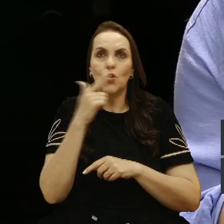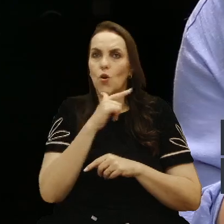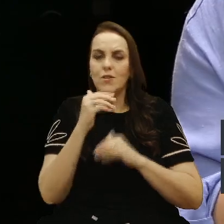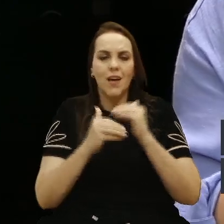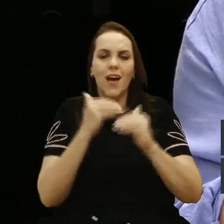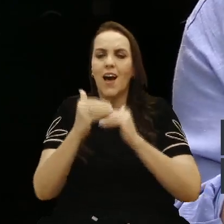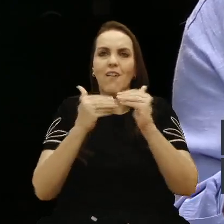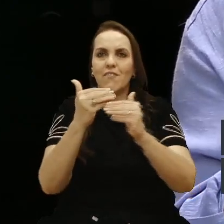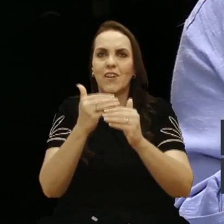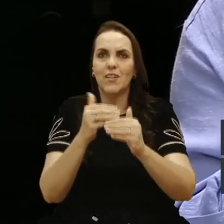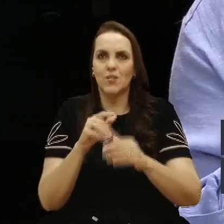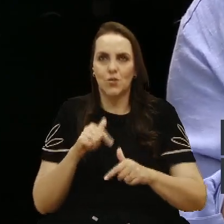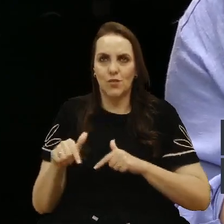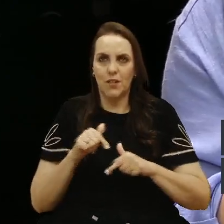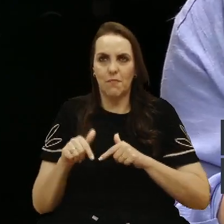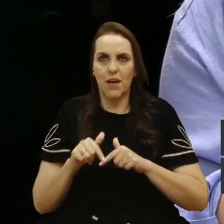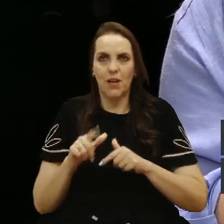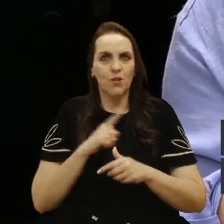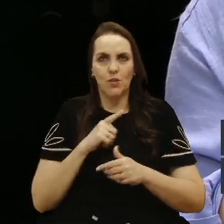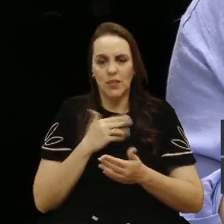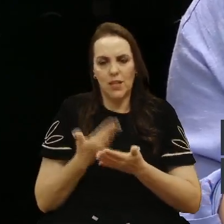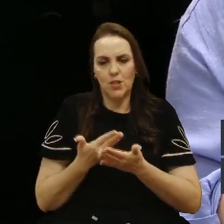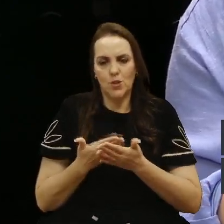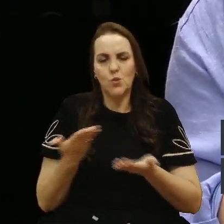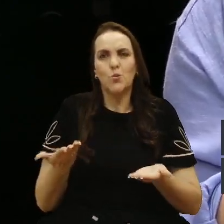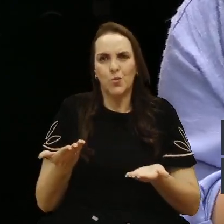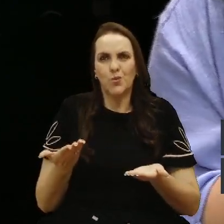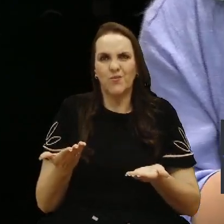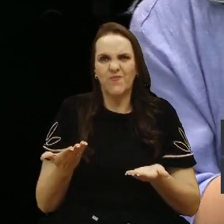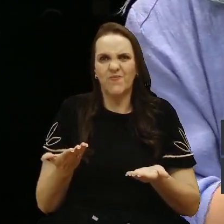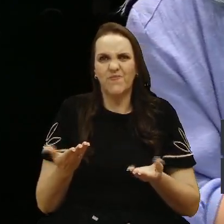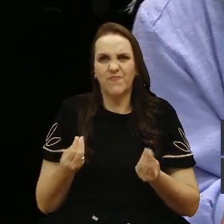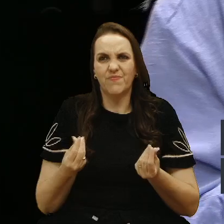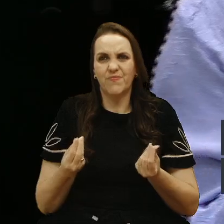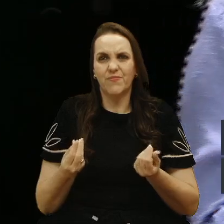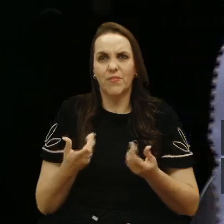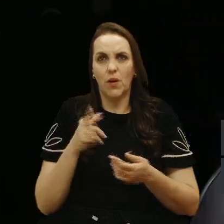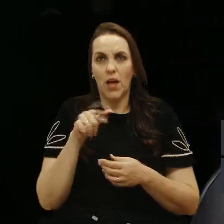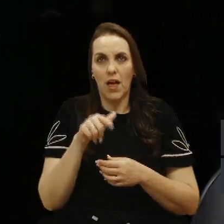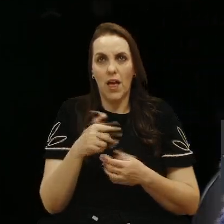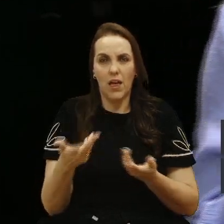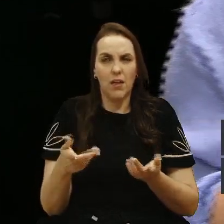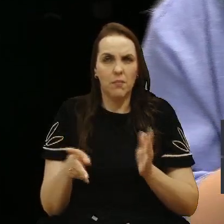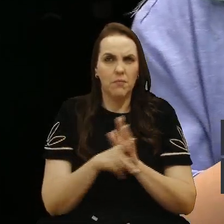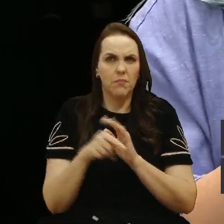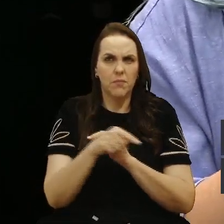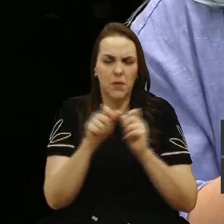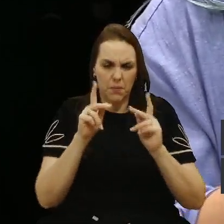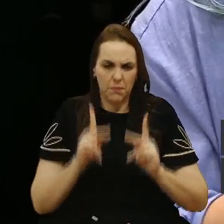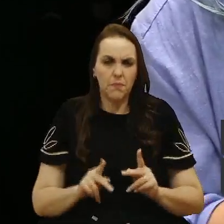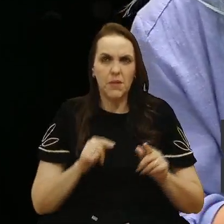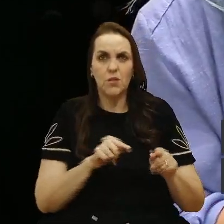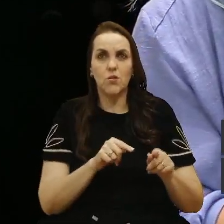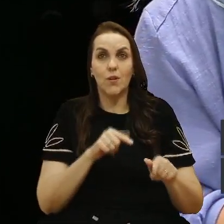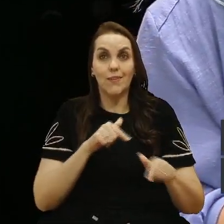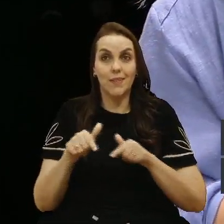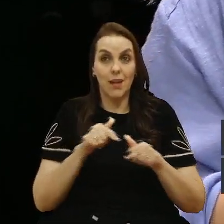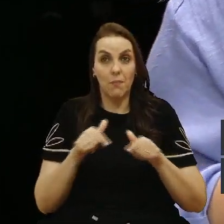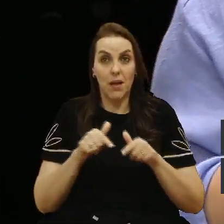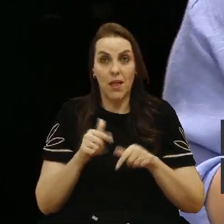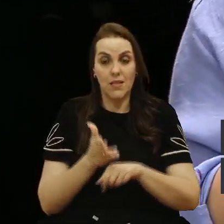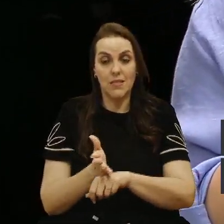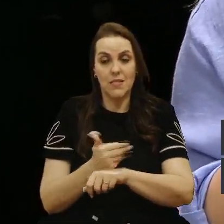no trabalho se tu não tem mais escolaridade. Então é uma questão que se coloca para as pessoas que acabam tendo que trabalhar desde